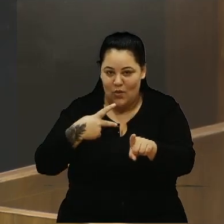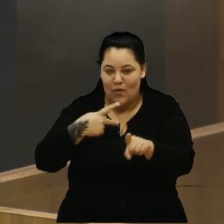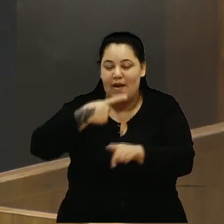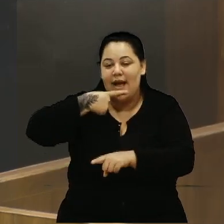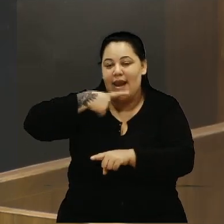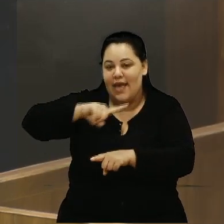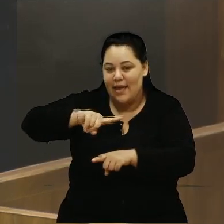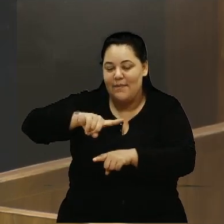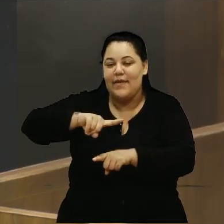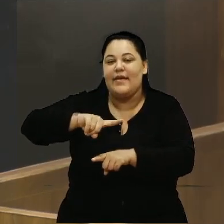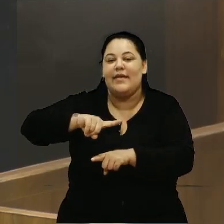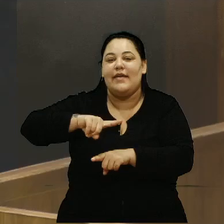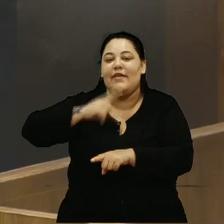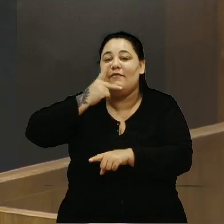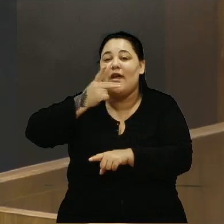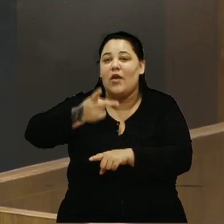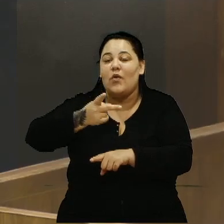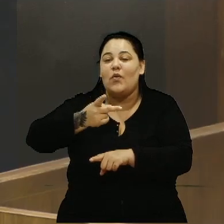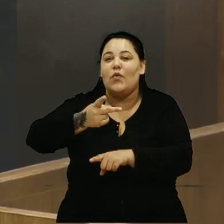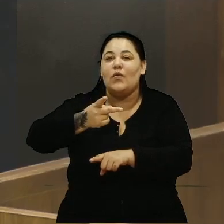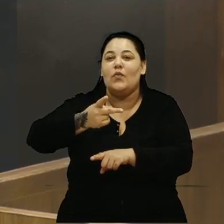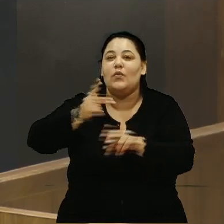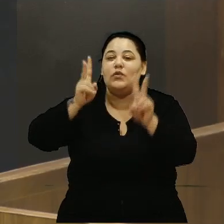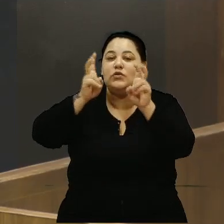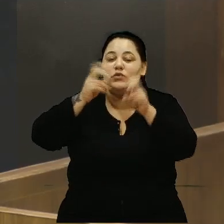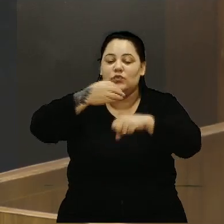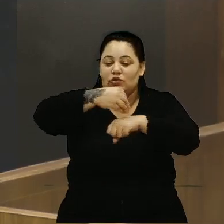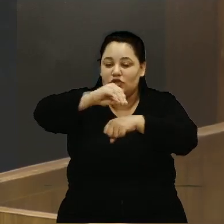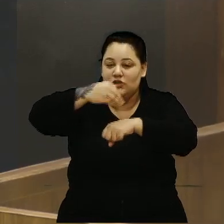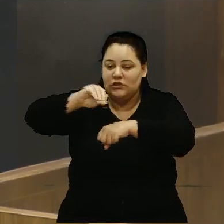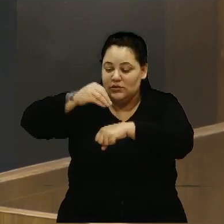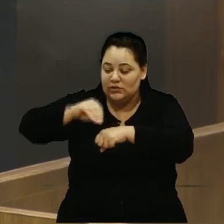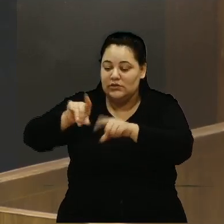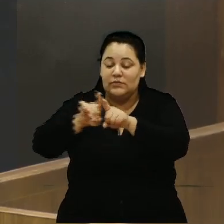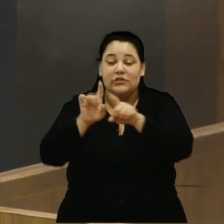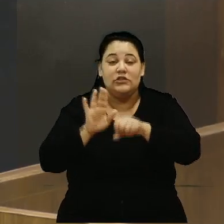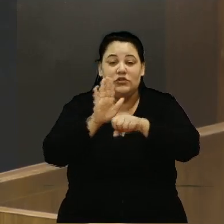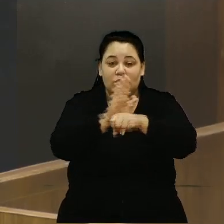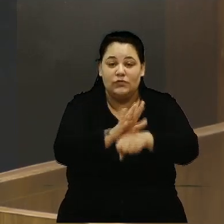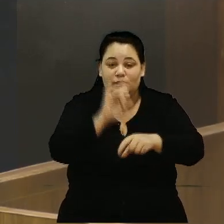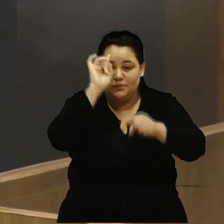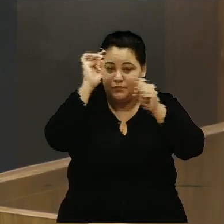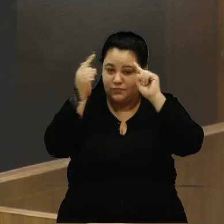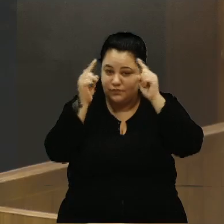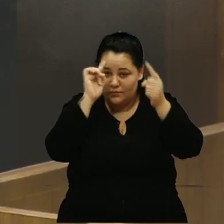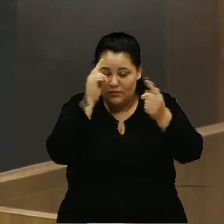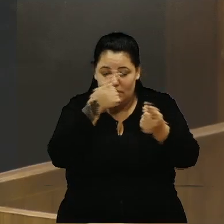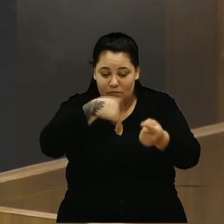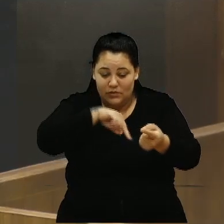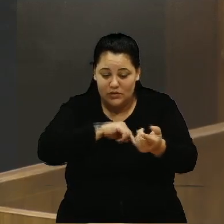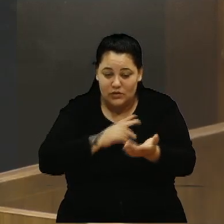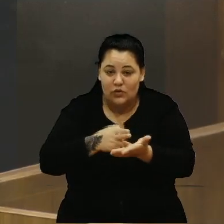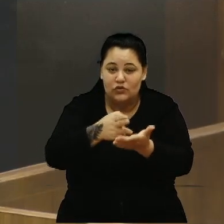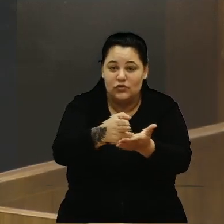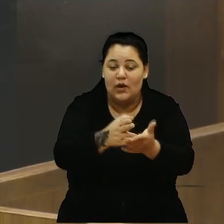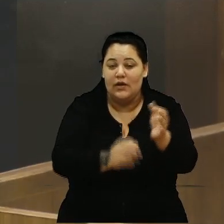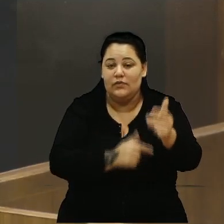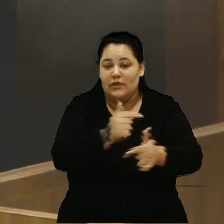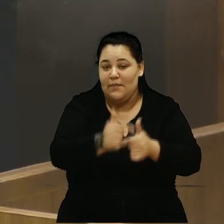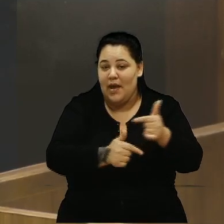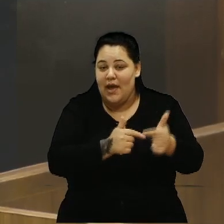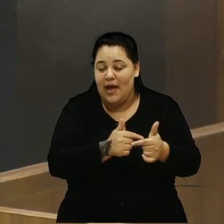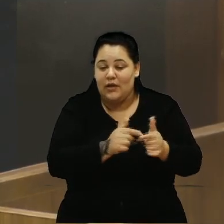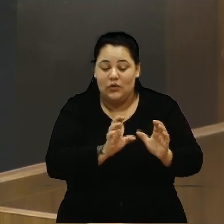Caleb Garbim, que trouxe, né, sugestão, ajudou ali com ideias para a gente dar continuidade nesse trabalho da